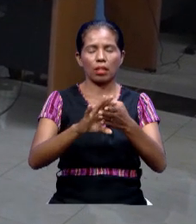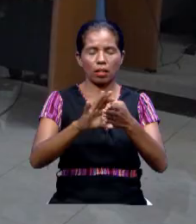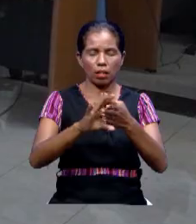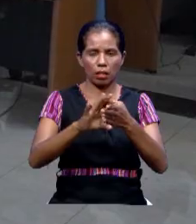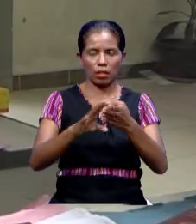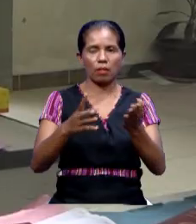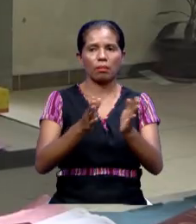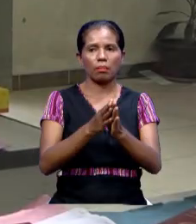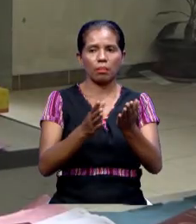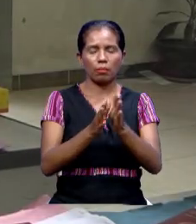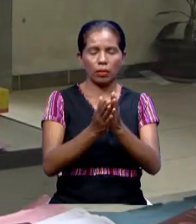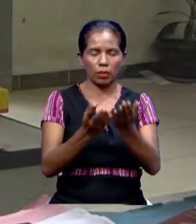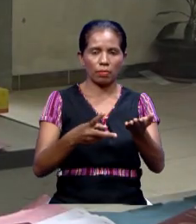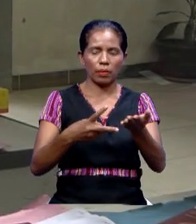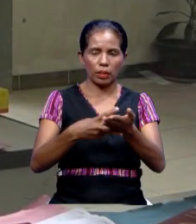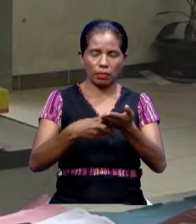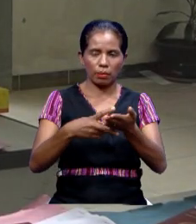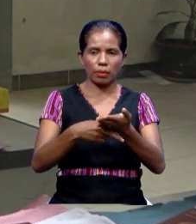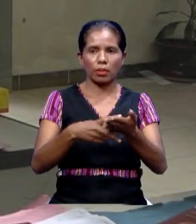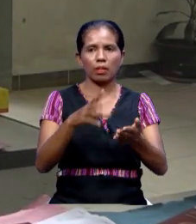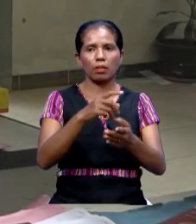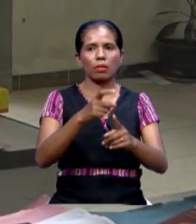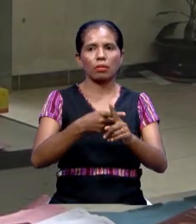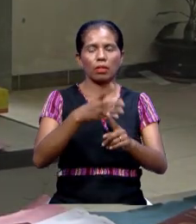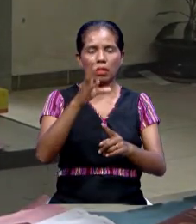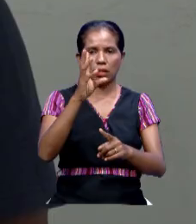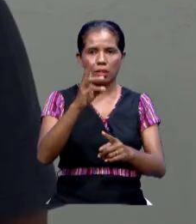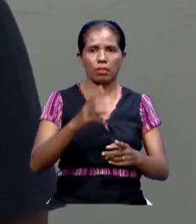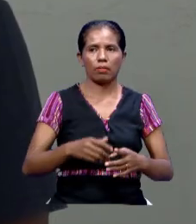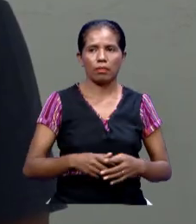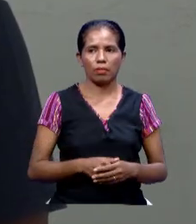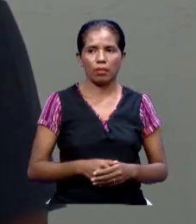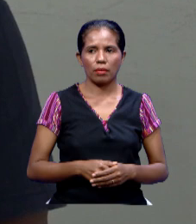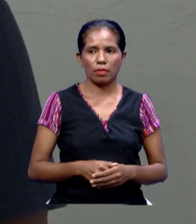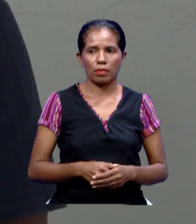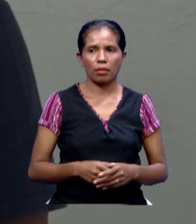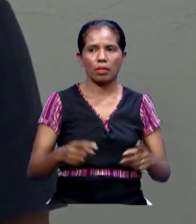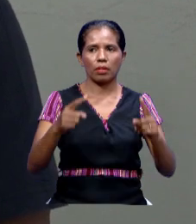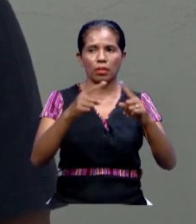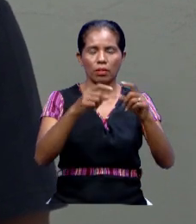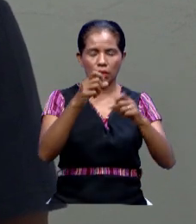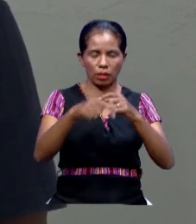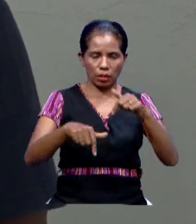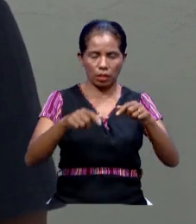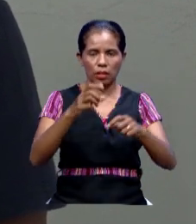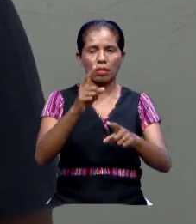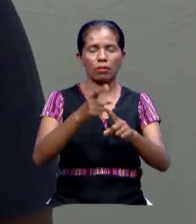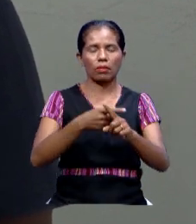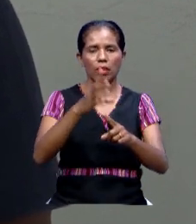passaporte refere, tamba duração bo produção to fulancia. Produção to to hiti mo, pingrima mai, ne han